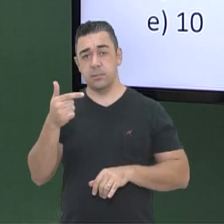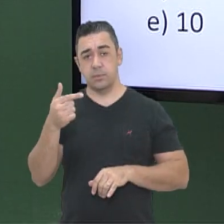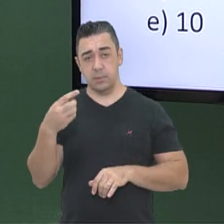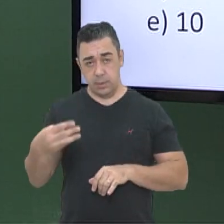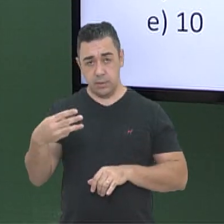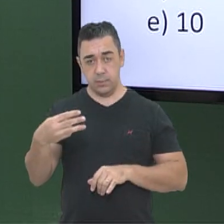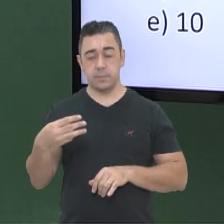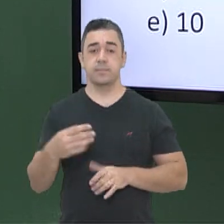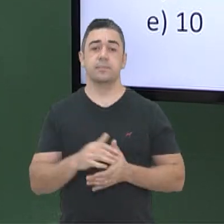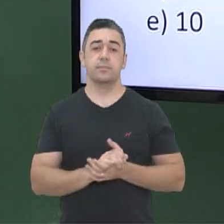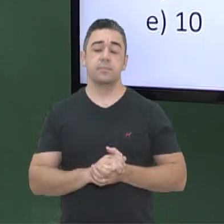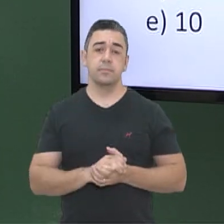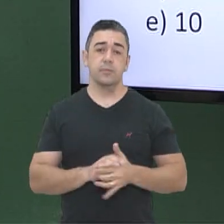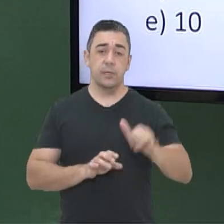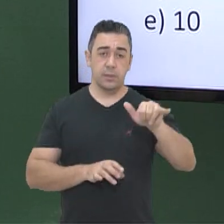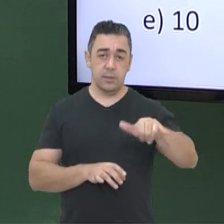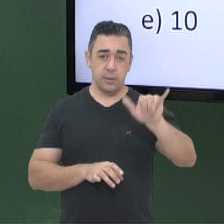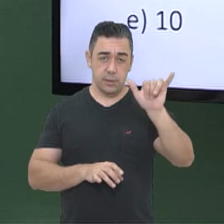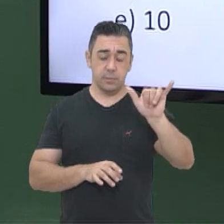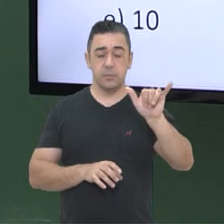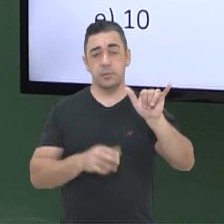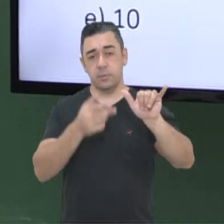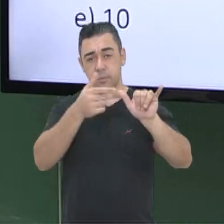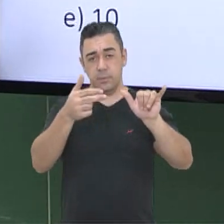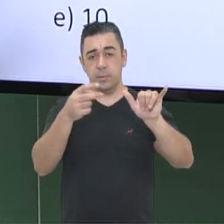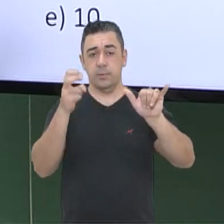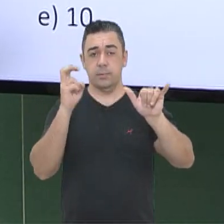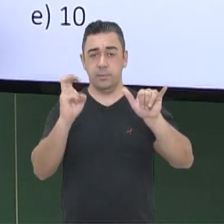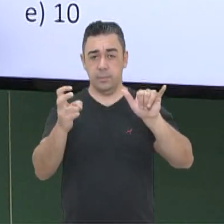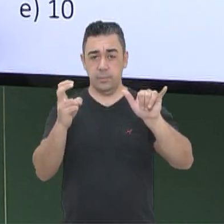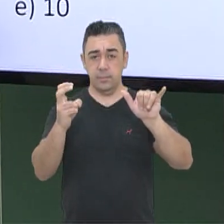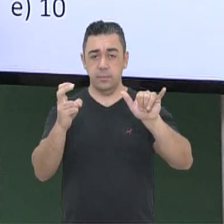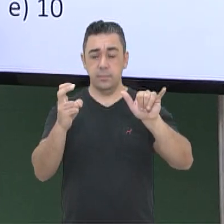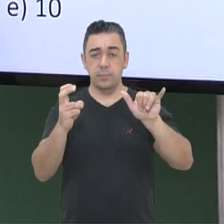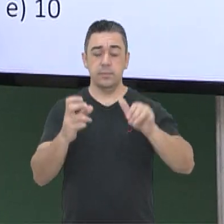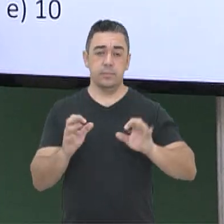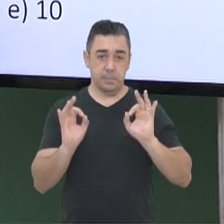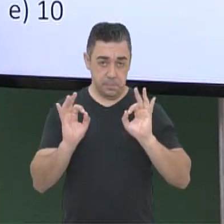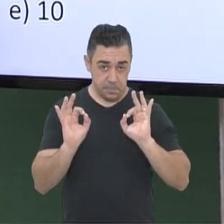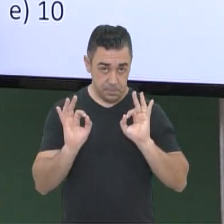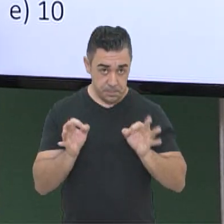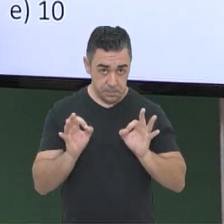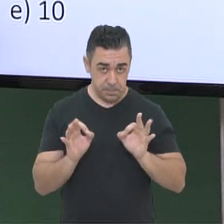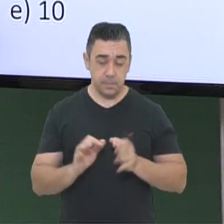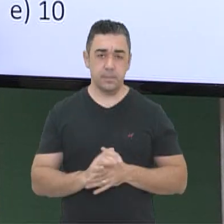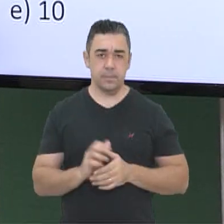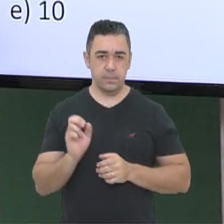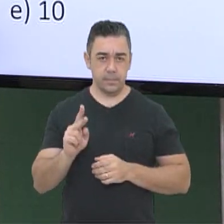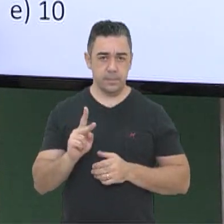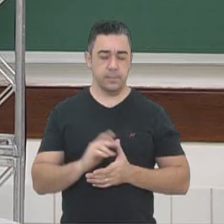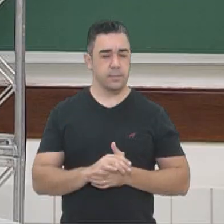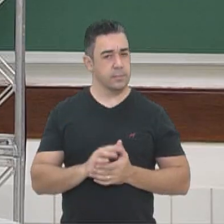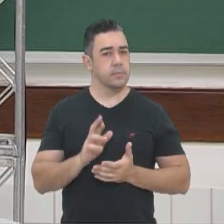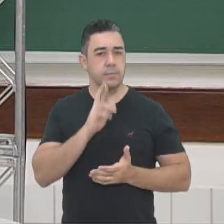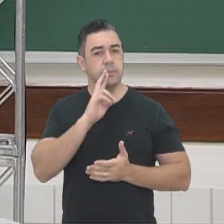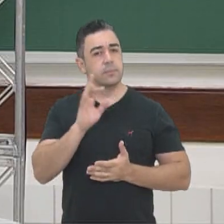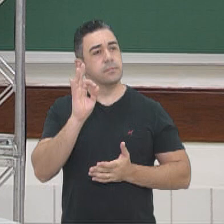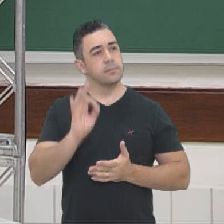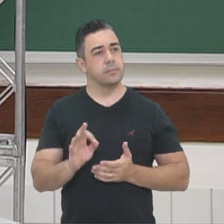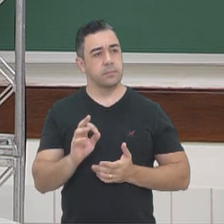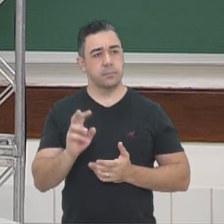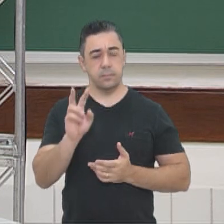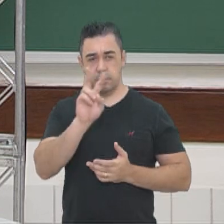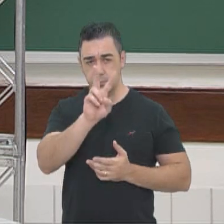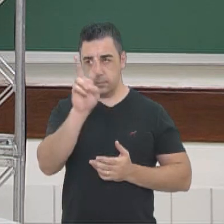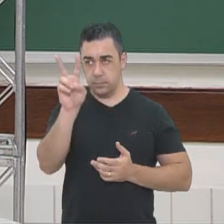dividido por 3, ou seja, encontramos y igual a 5, ok? Ó, esses